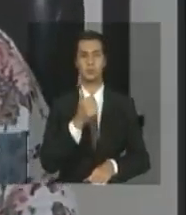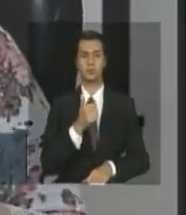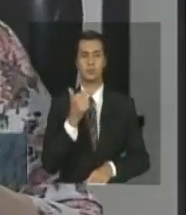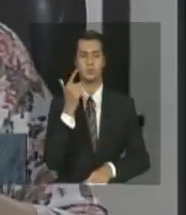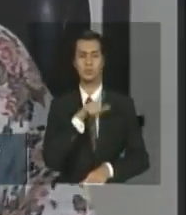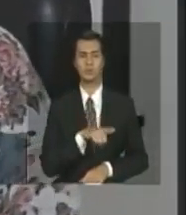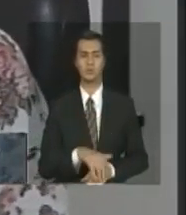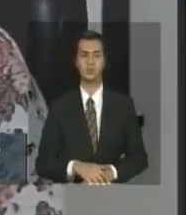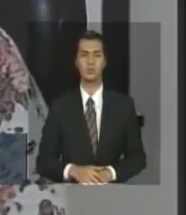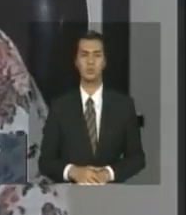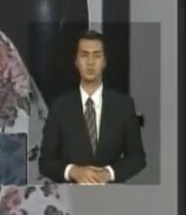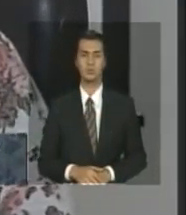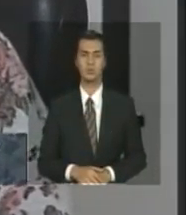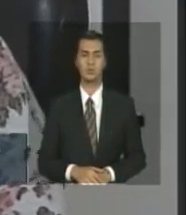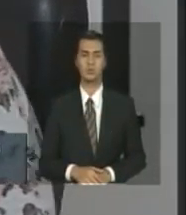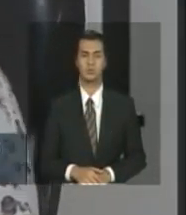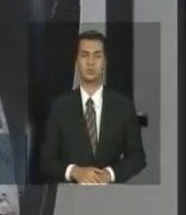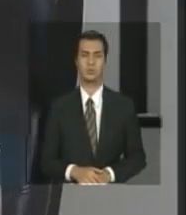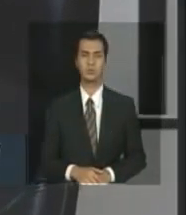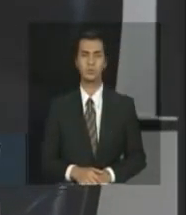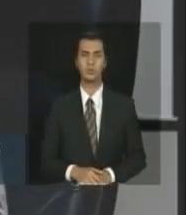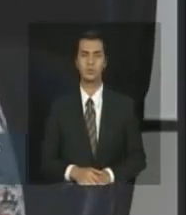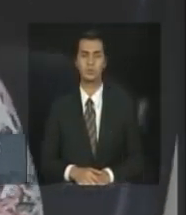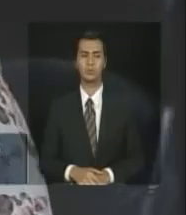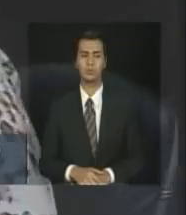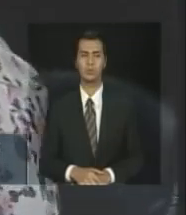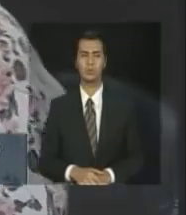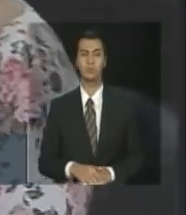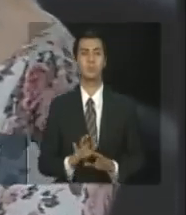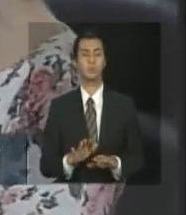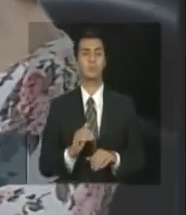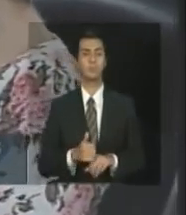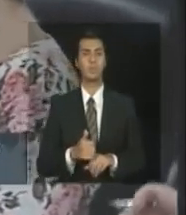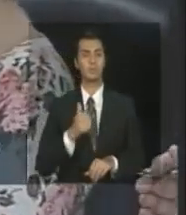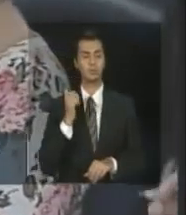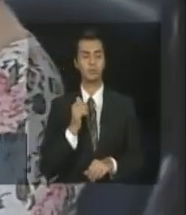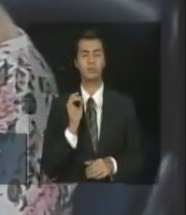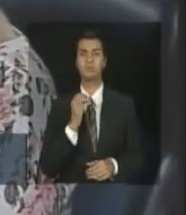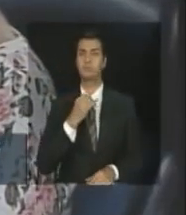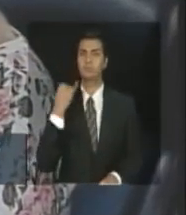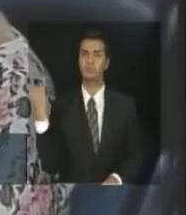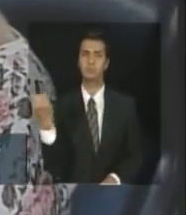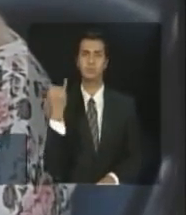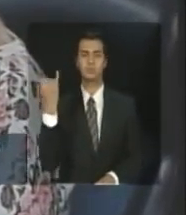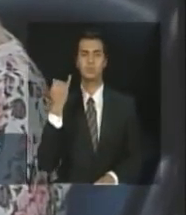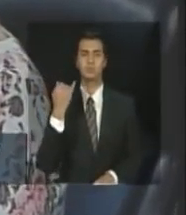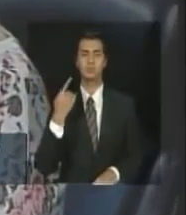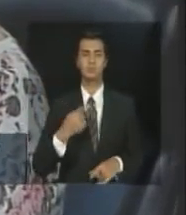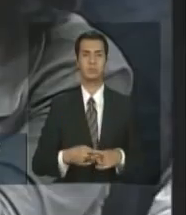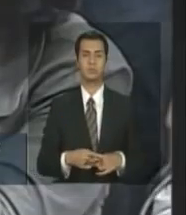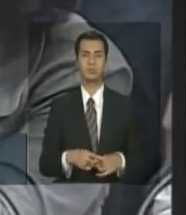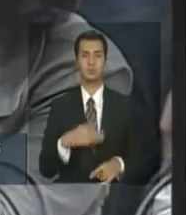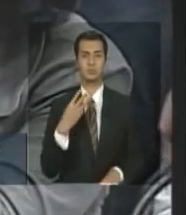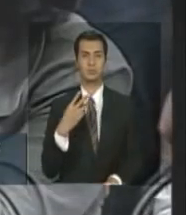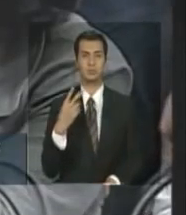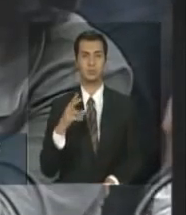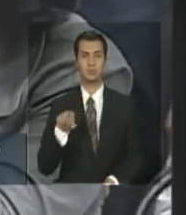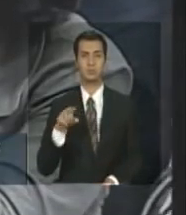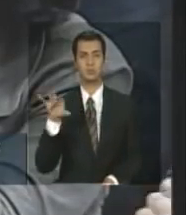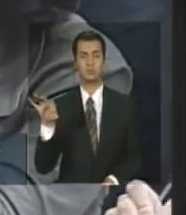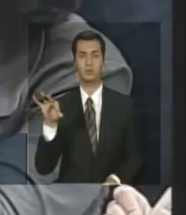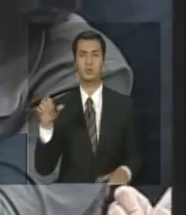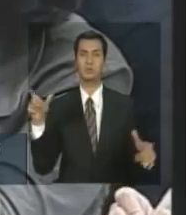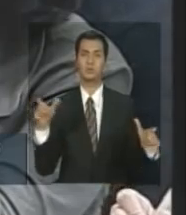ganho de renda. Não, melhora... significativa. Se você somar as duas, cai de 32,9